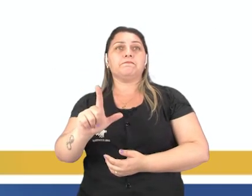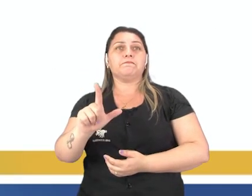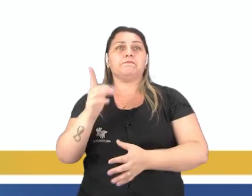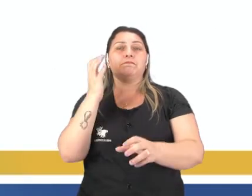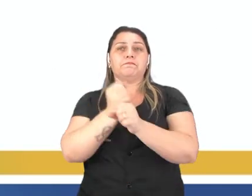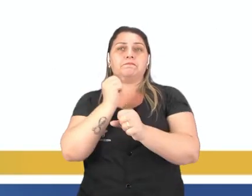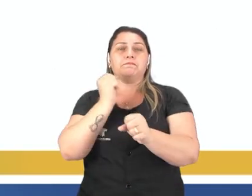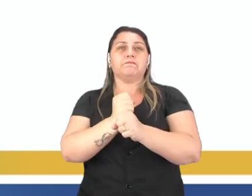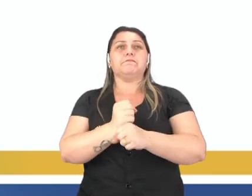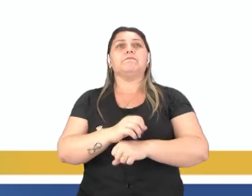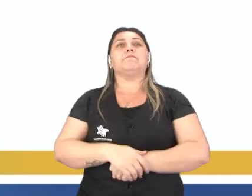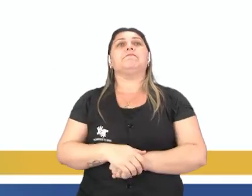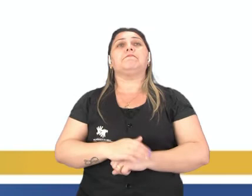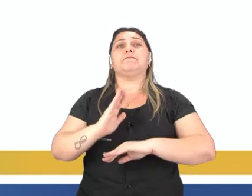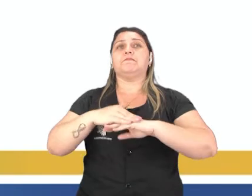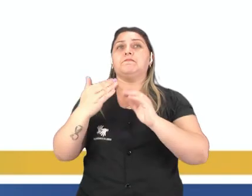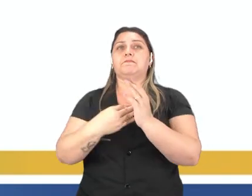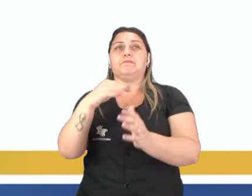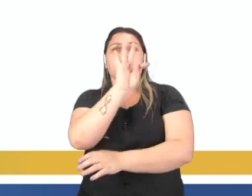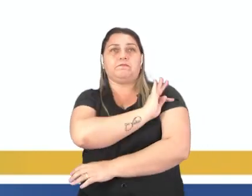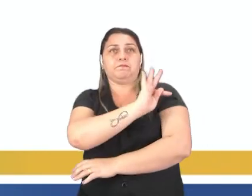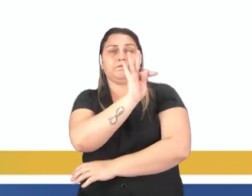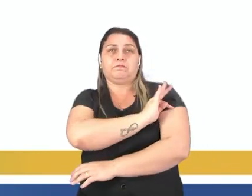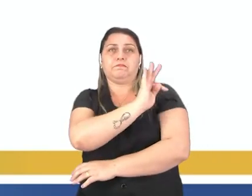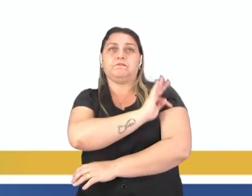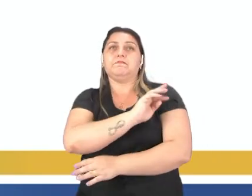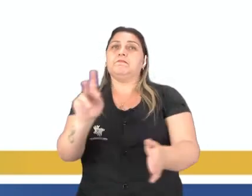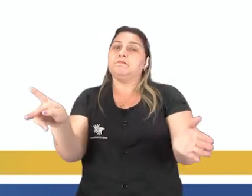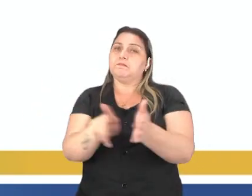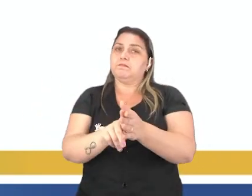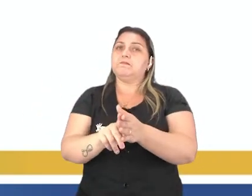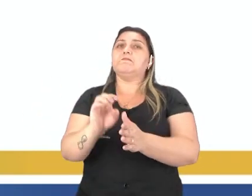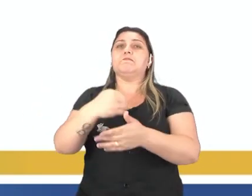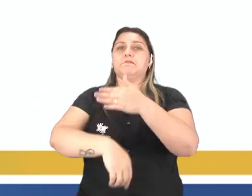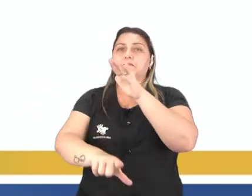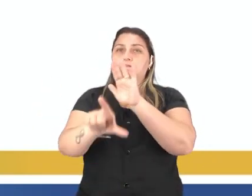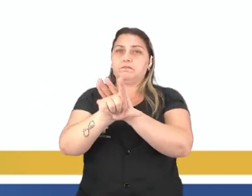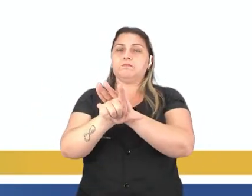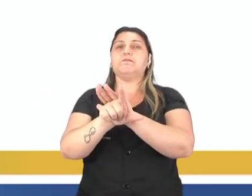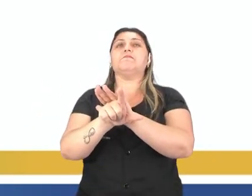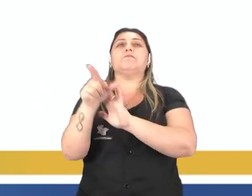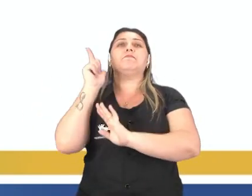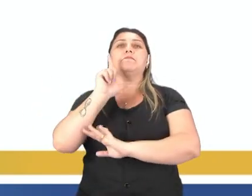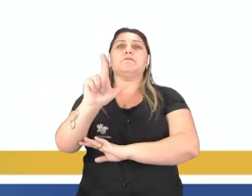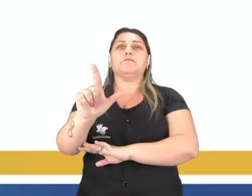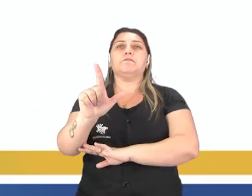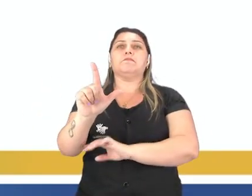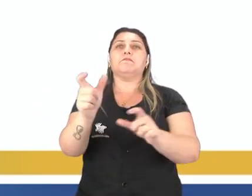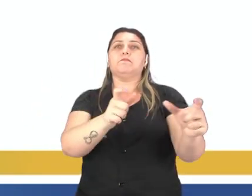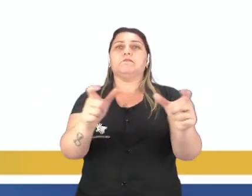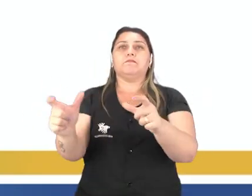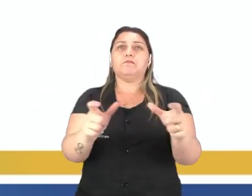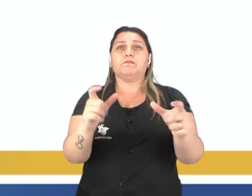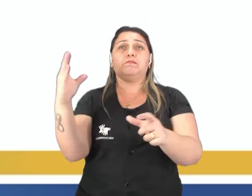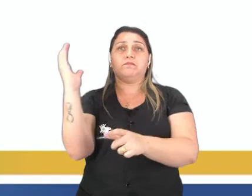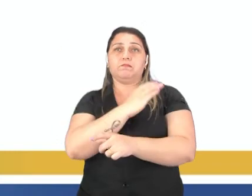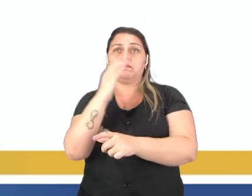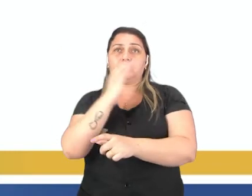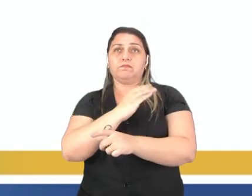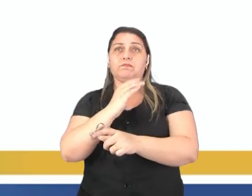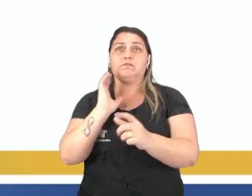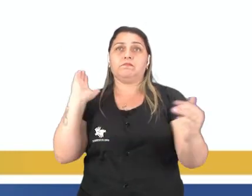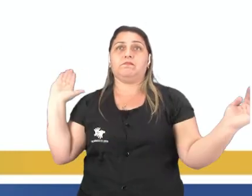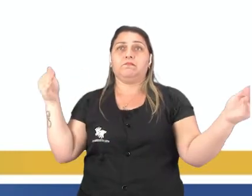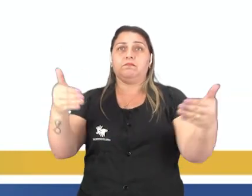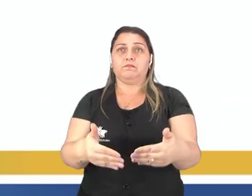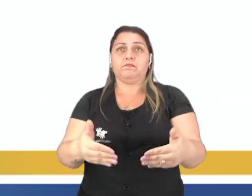Thai. Todas as técnicas legais que efetivamente atingem as áreas legais de ataque com